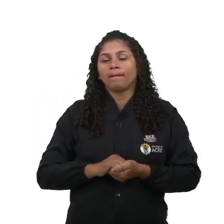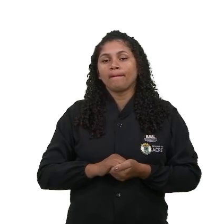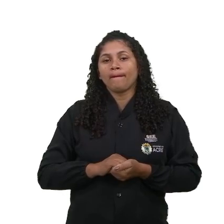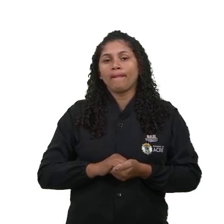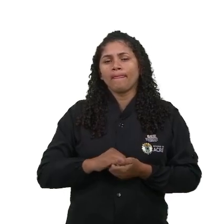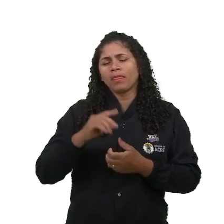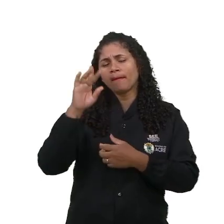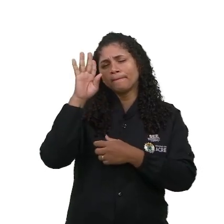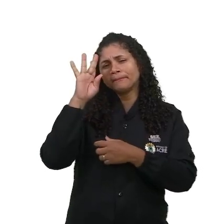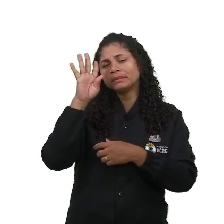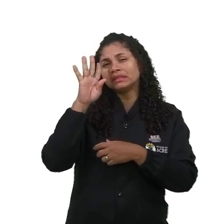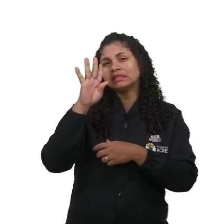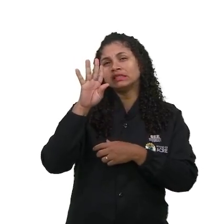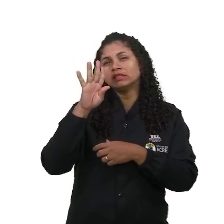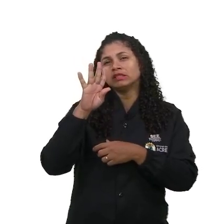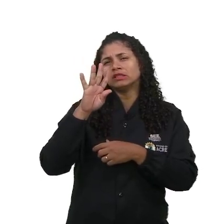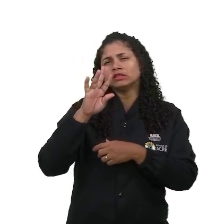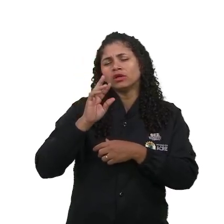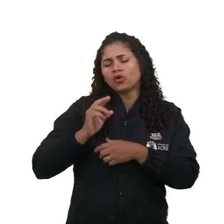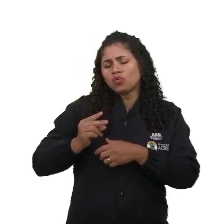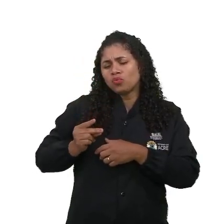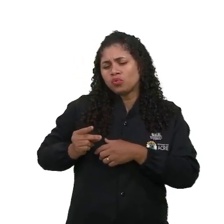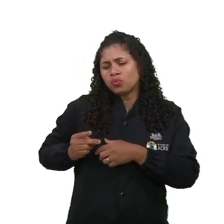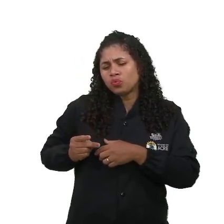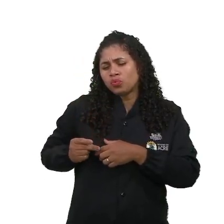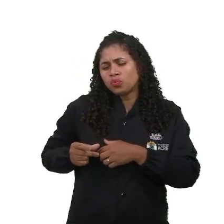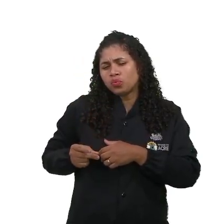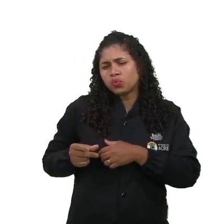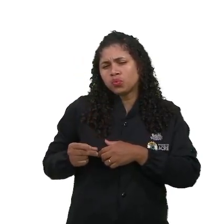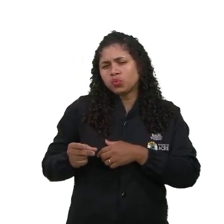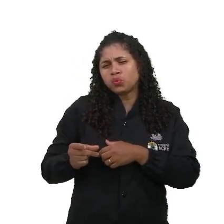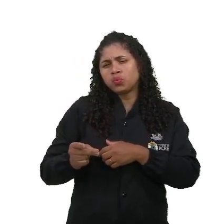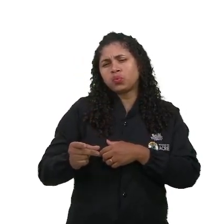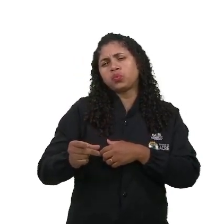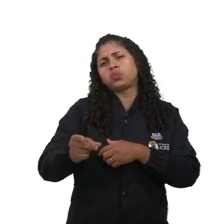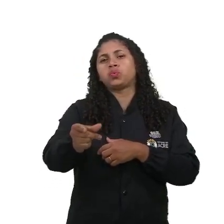imagine infinitos segmentos com essa mesma característica.